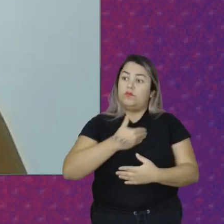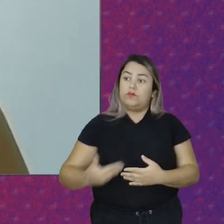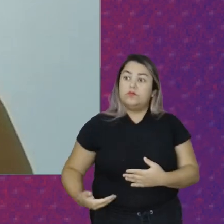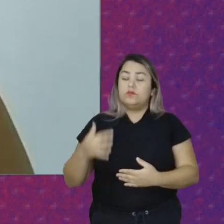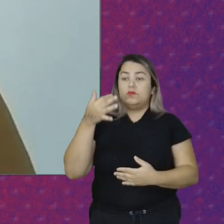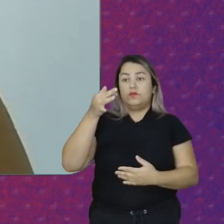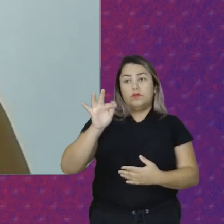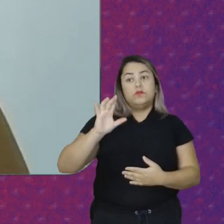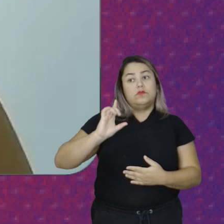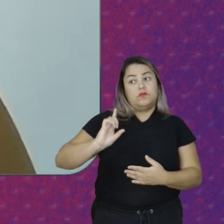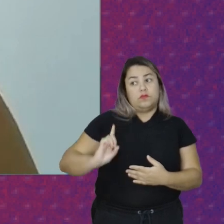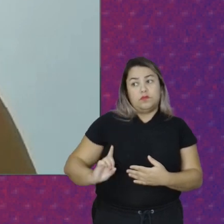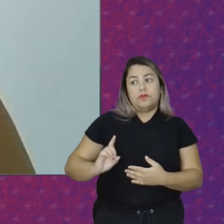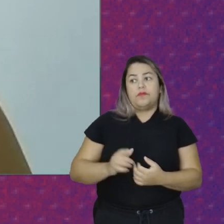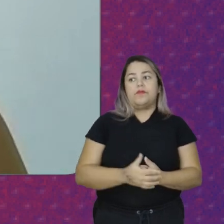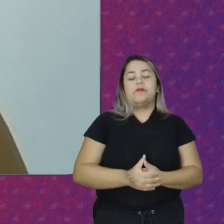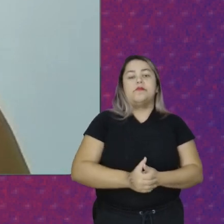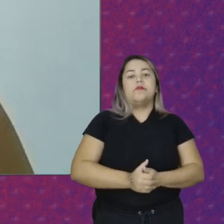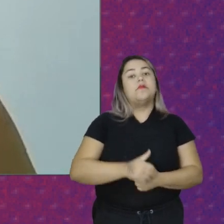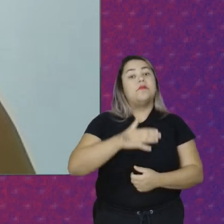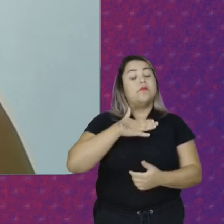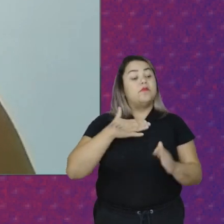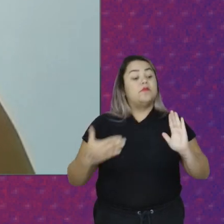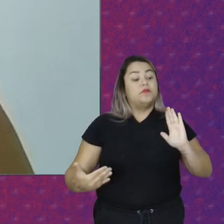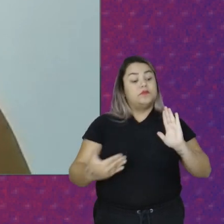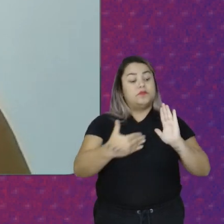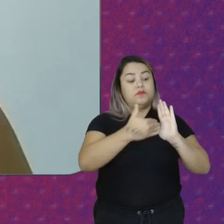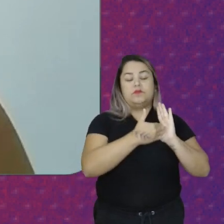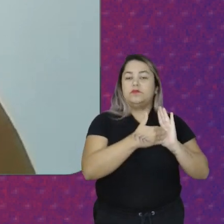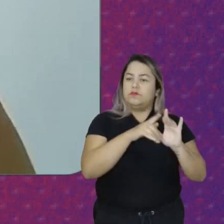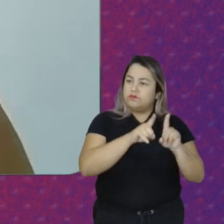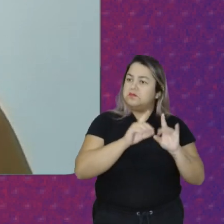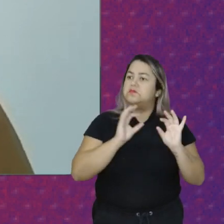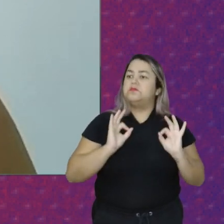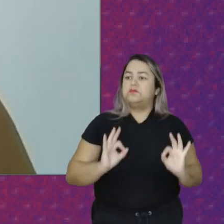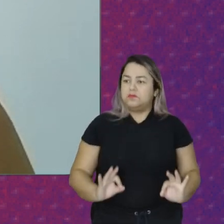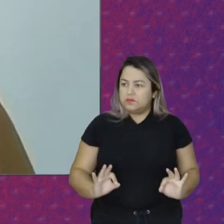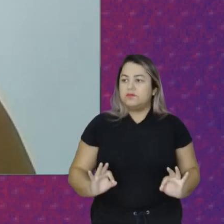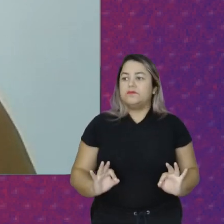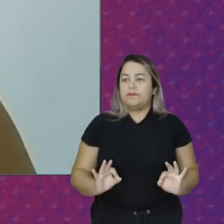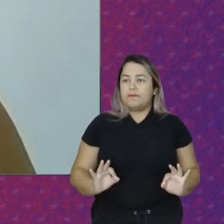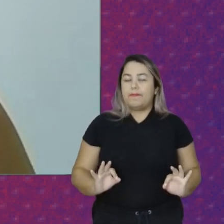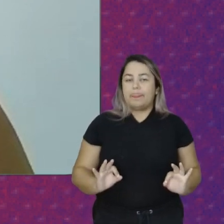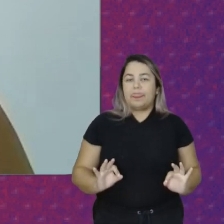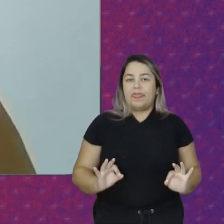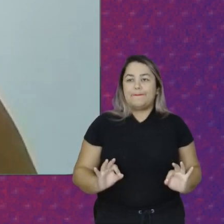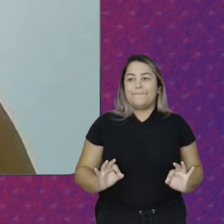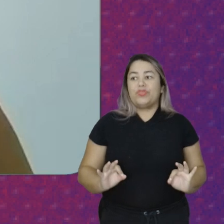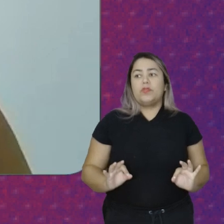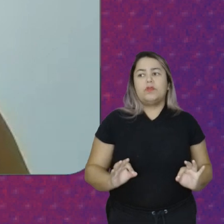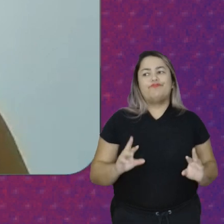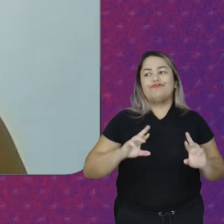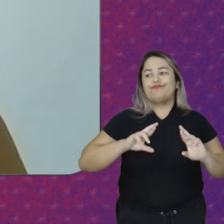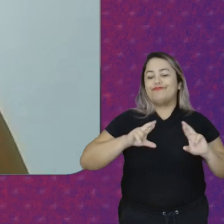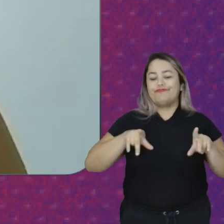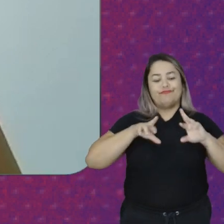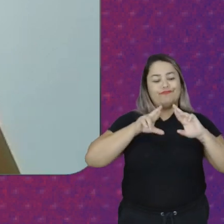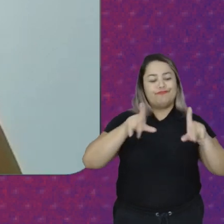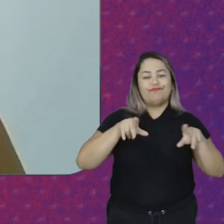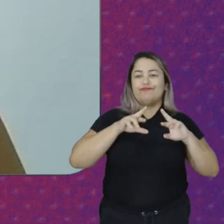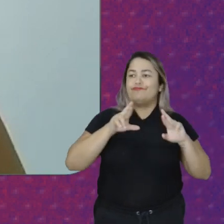de direção. As minhas barreiras, certamente, elas são muito